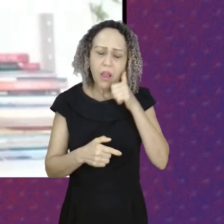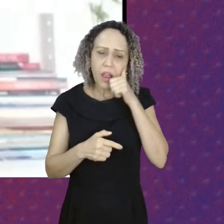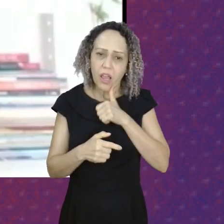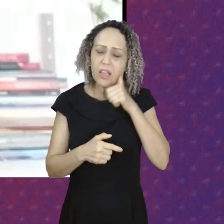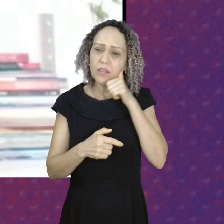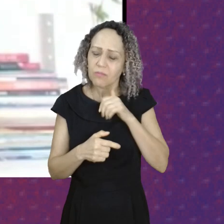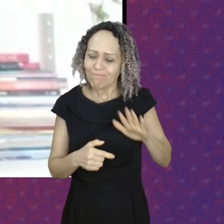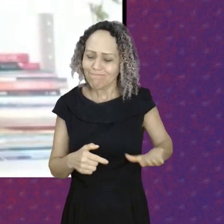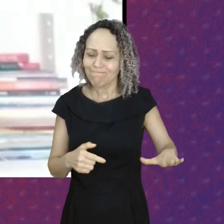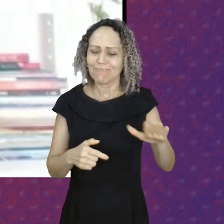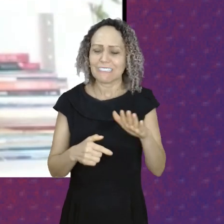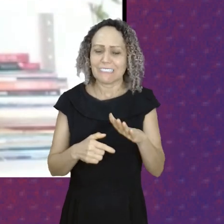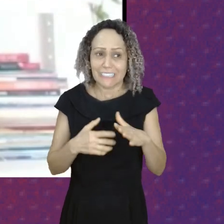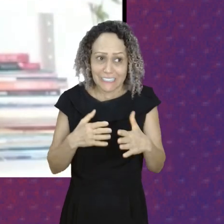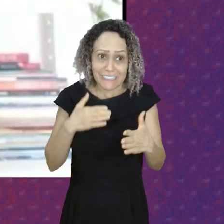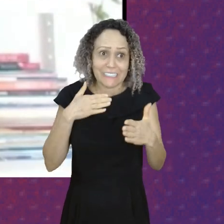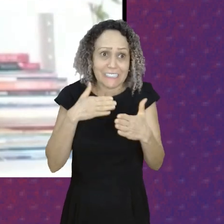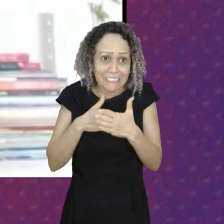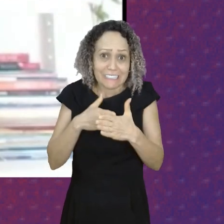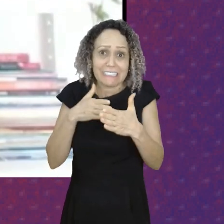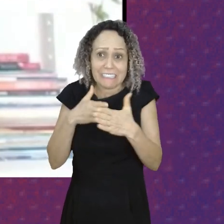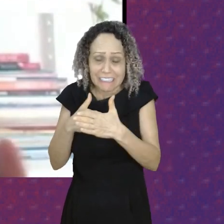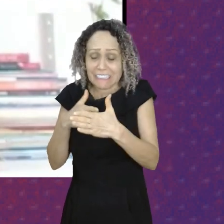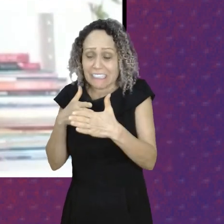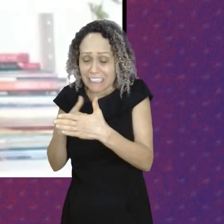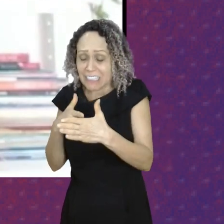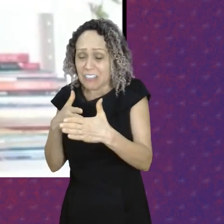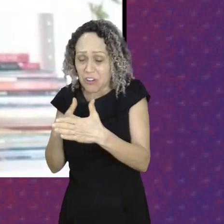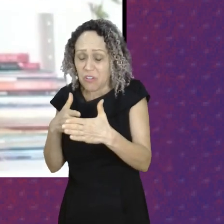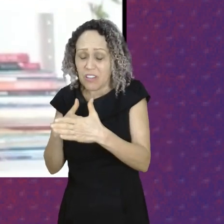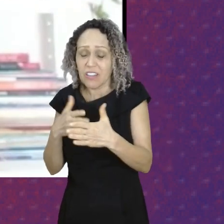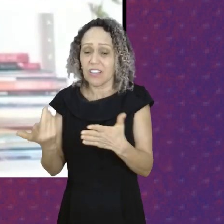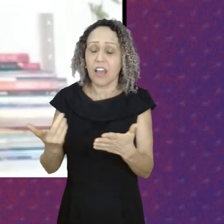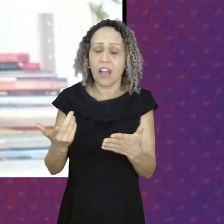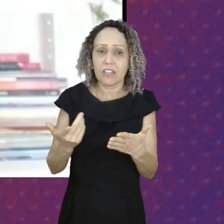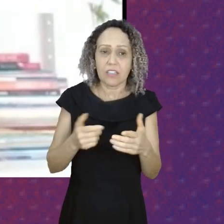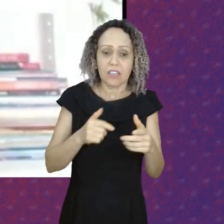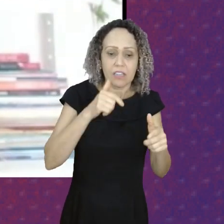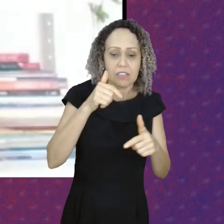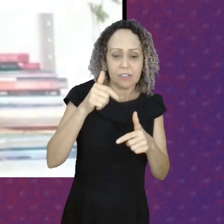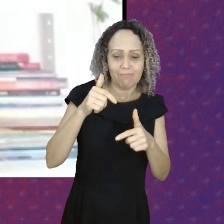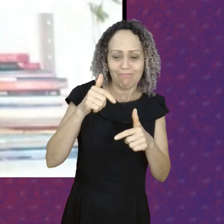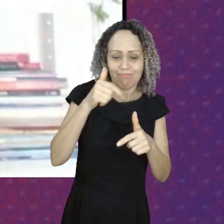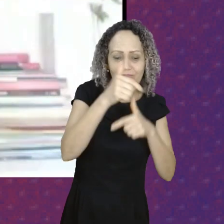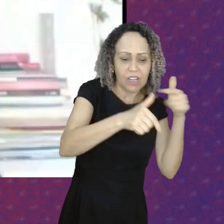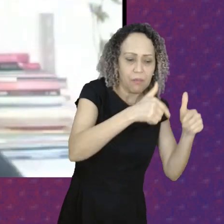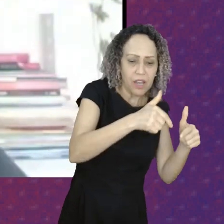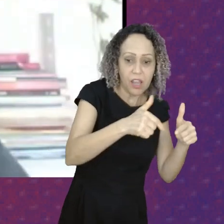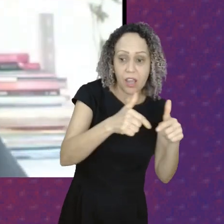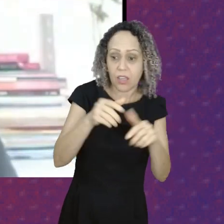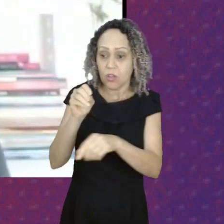filhos pequenos. Então, cenas de mulheres, por exemplo, colocando seus filhos